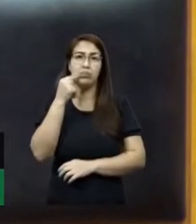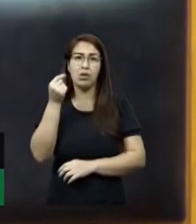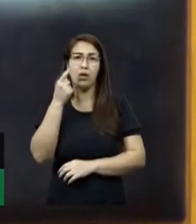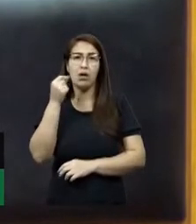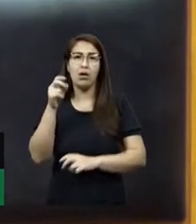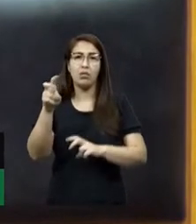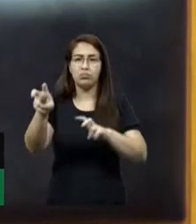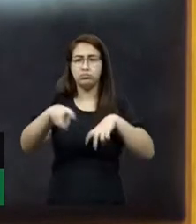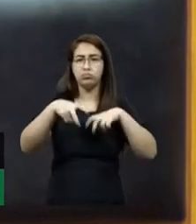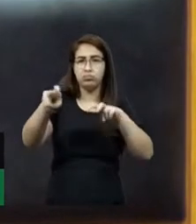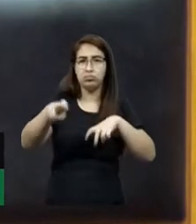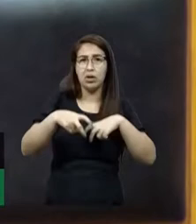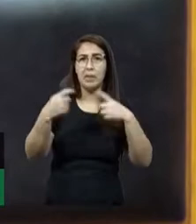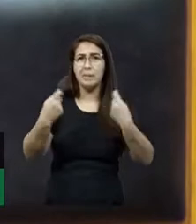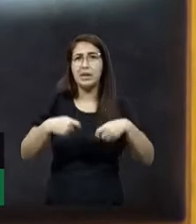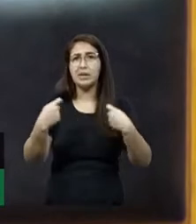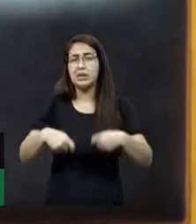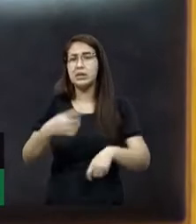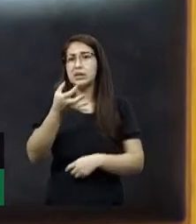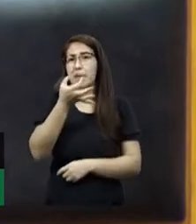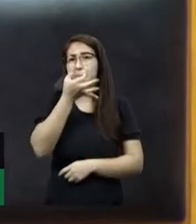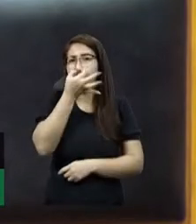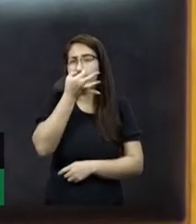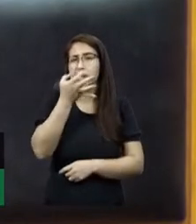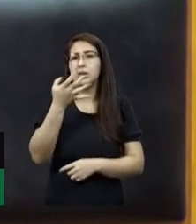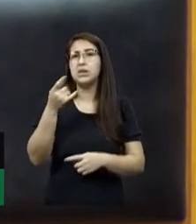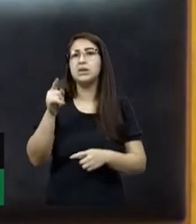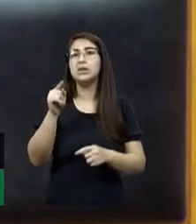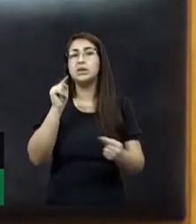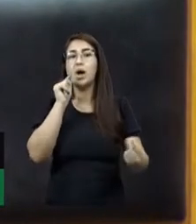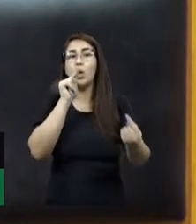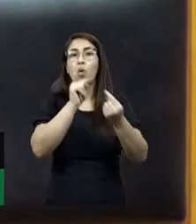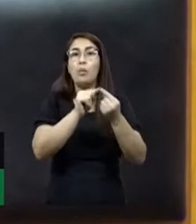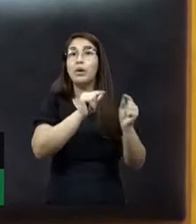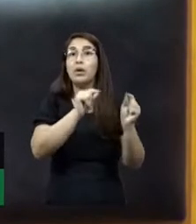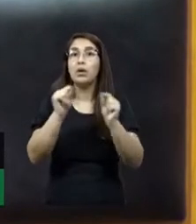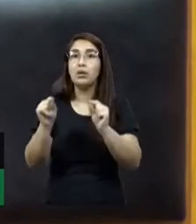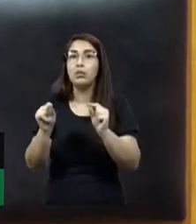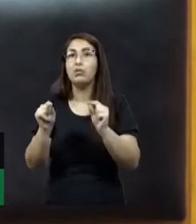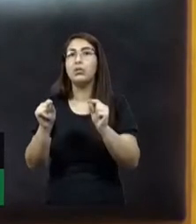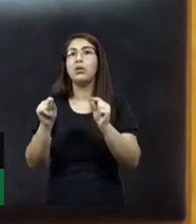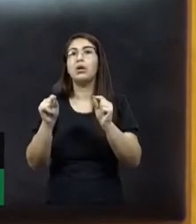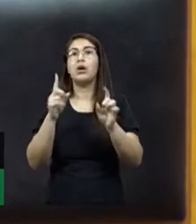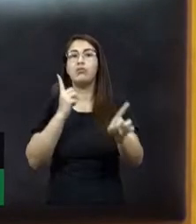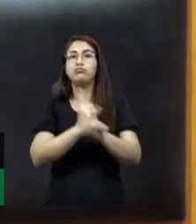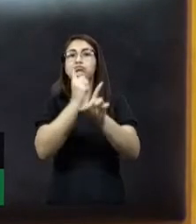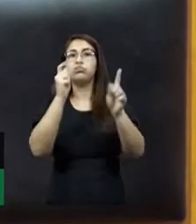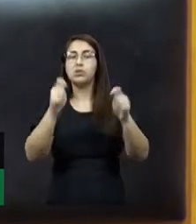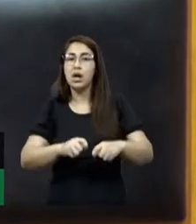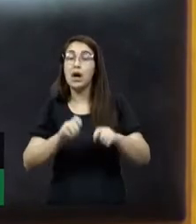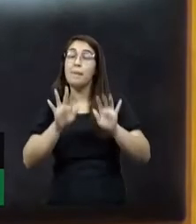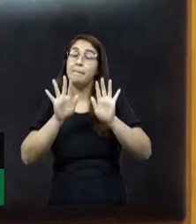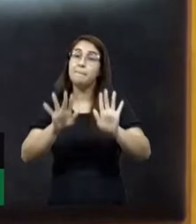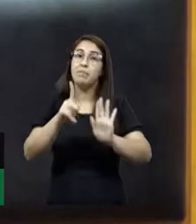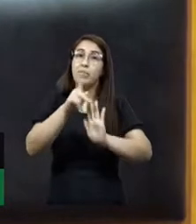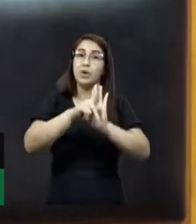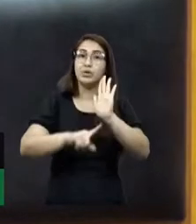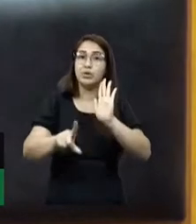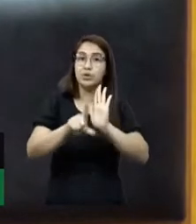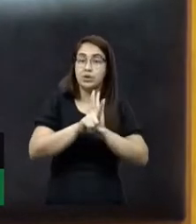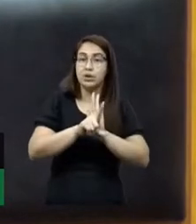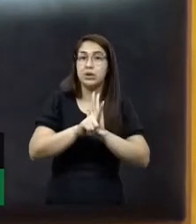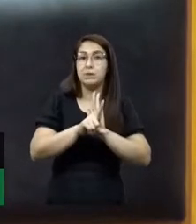que precisa de um piercing, precisa de um identificador. A grande questão é que esse projeto de lei, ele